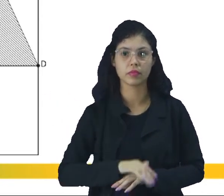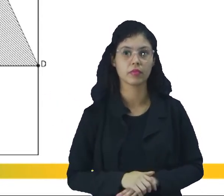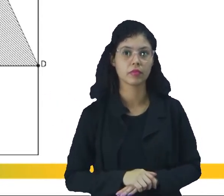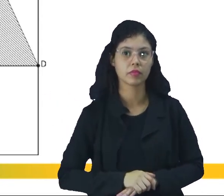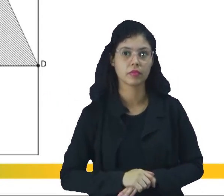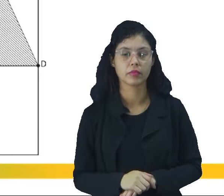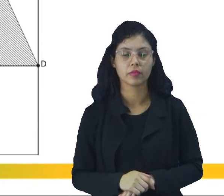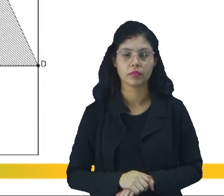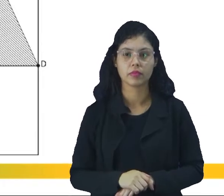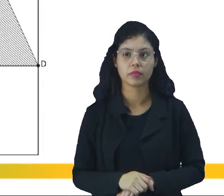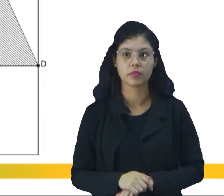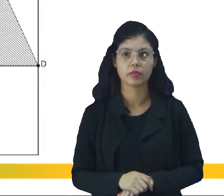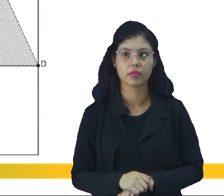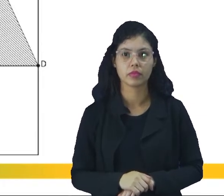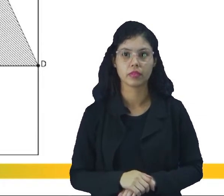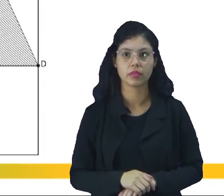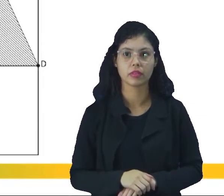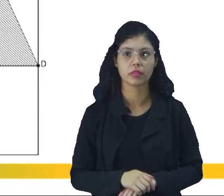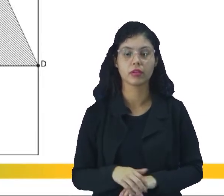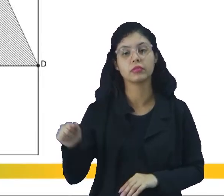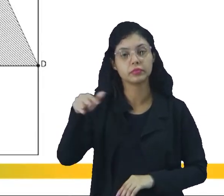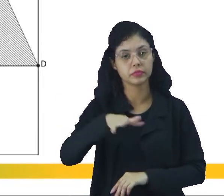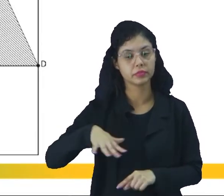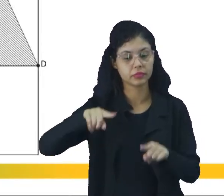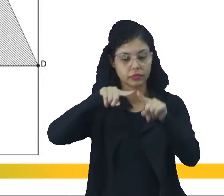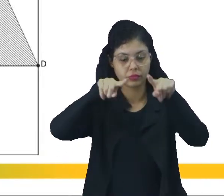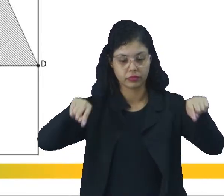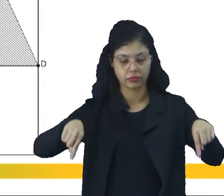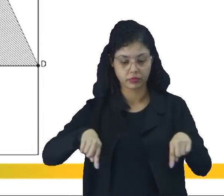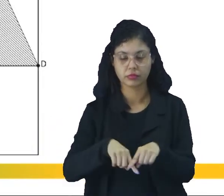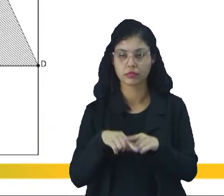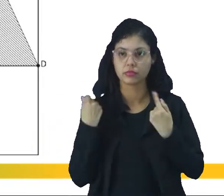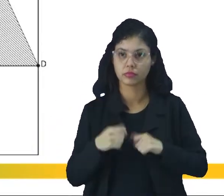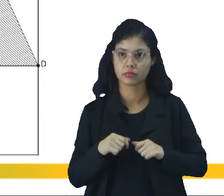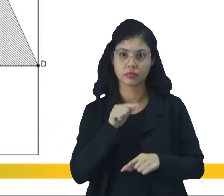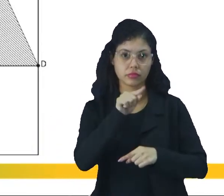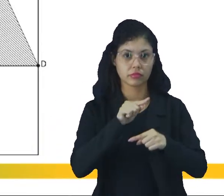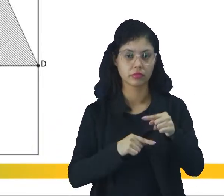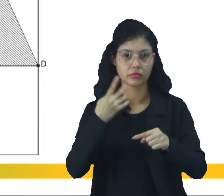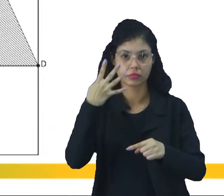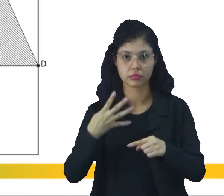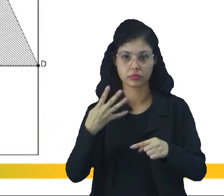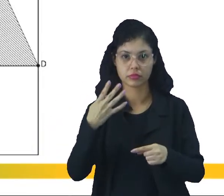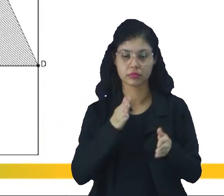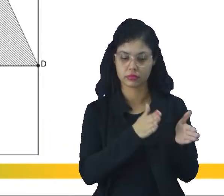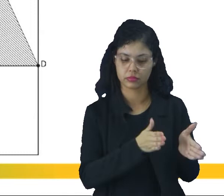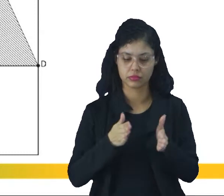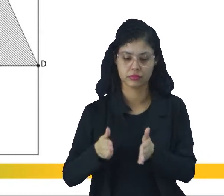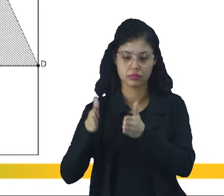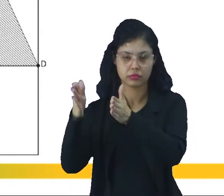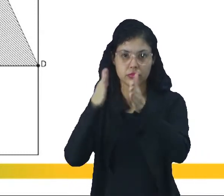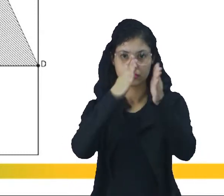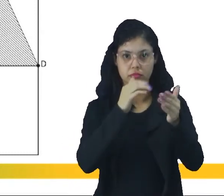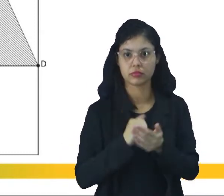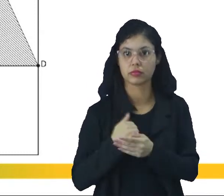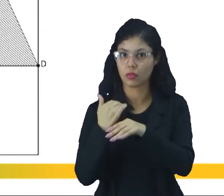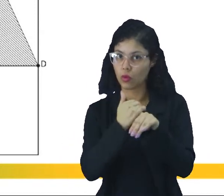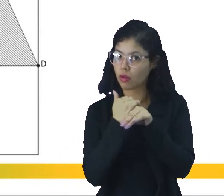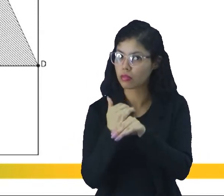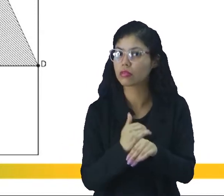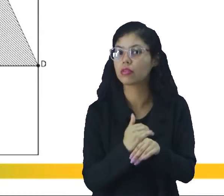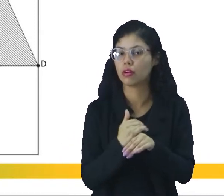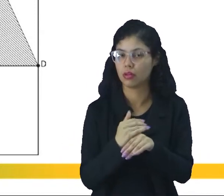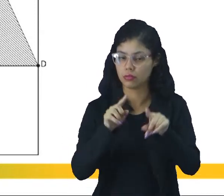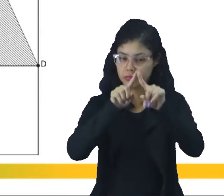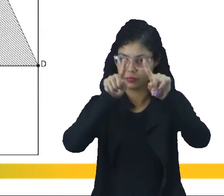Vamos lá. A área quadrada de um sítio deve ser dividida em 4 partes iguais. Presta atenção nisso aqui.